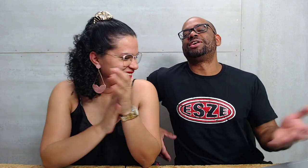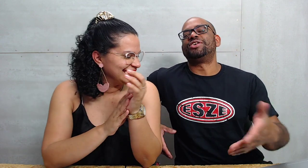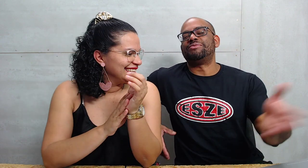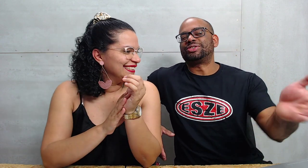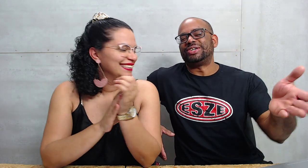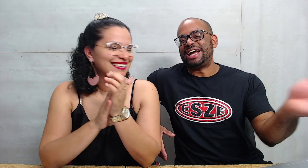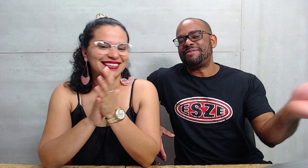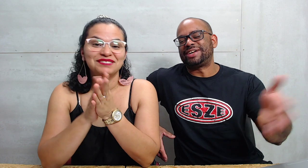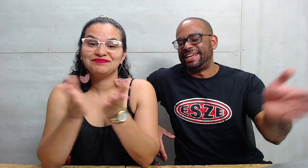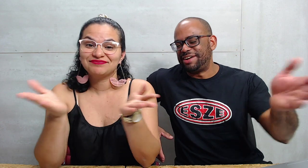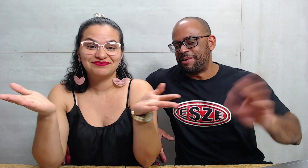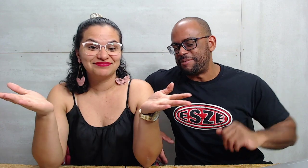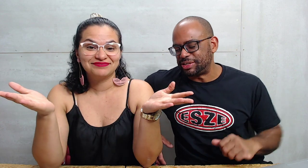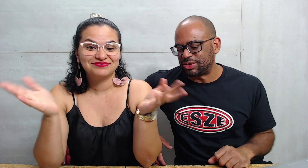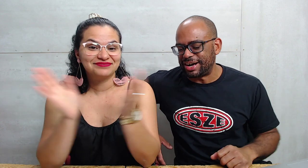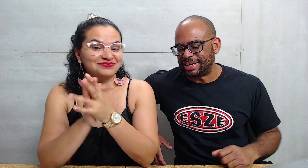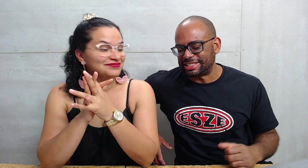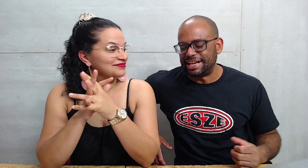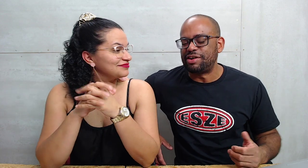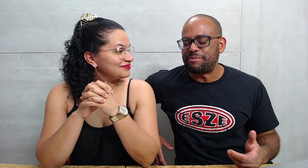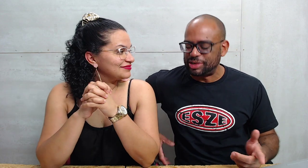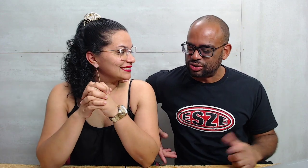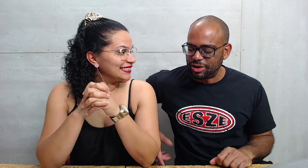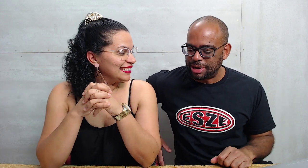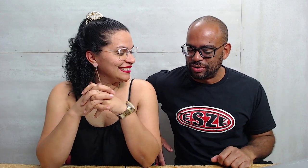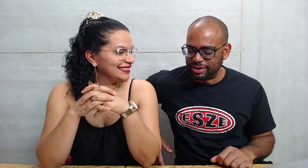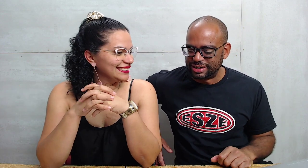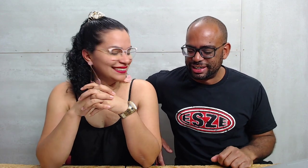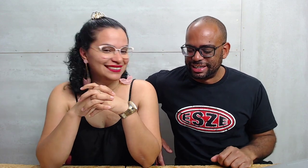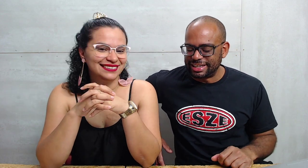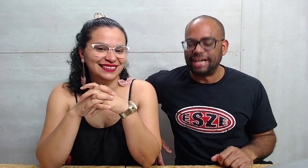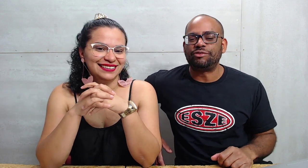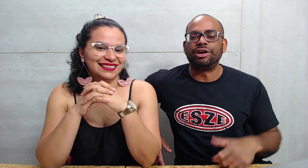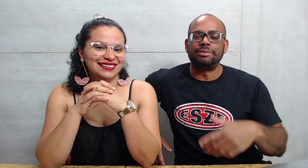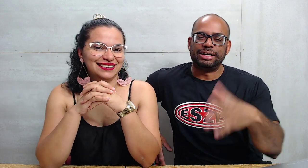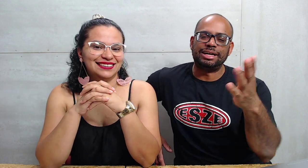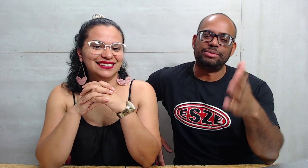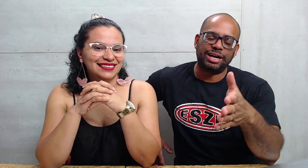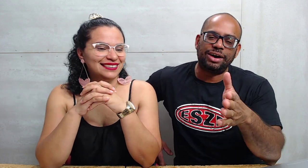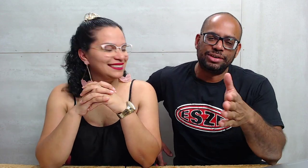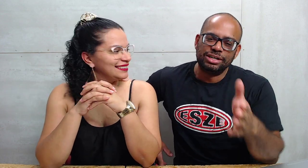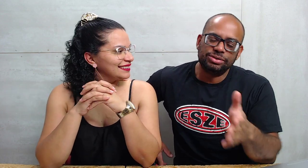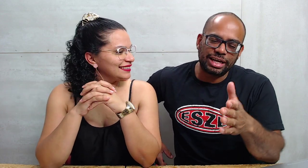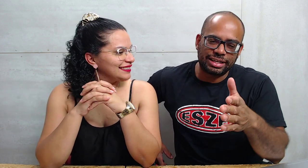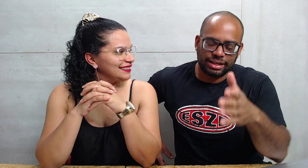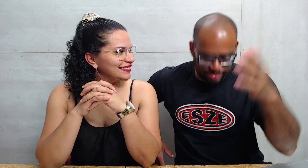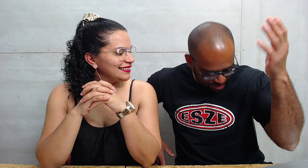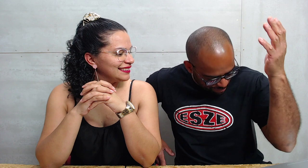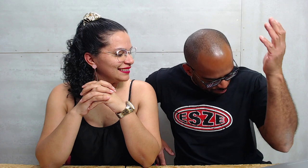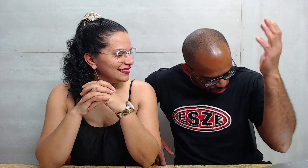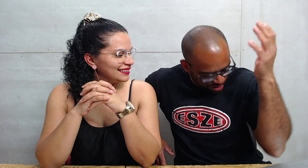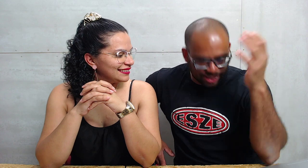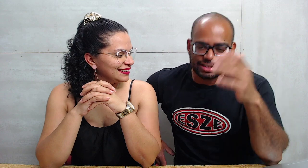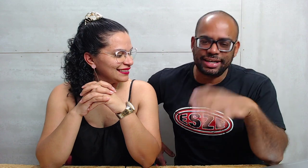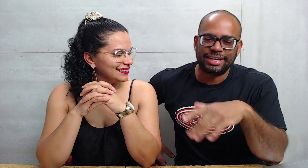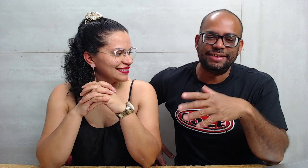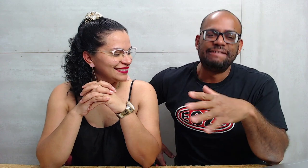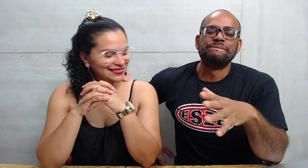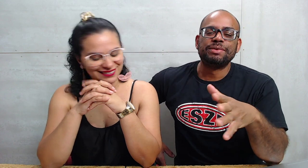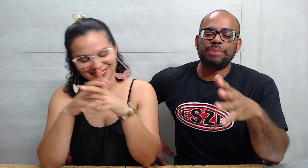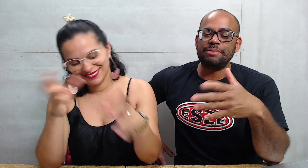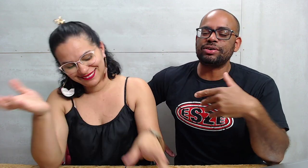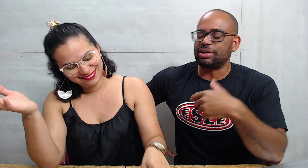Você brigou com o Bolsonaro porque ele levou pro pessoal, agora você tá levando pro pessoal o bagulho, tá ligado? Pô, mano, na moral, o Datena... Tá porra, quase caí